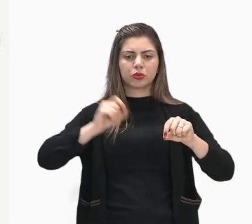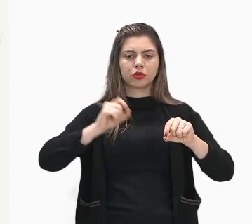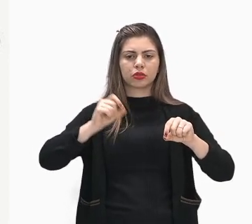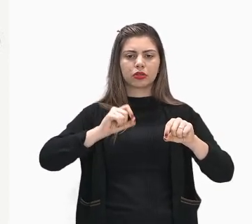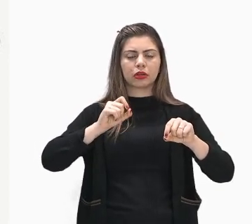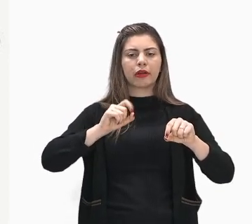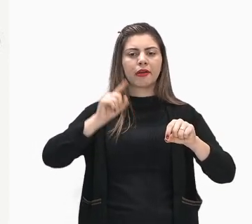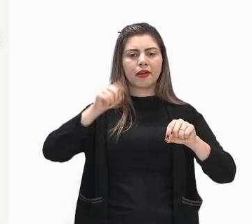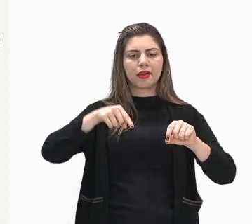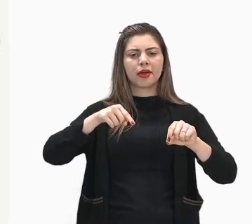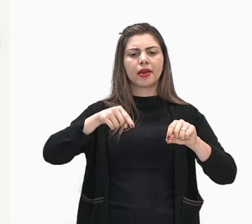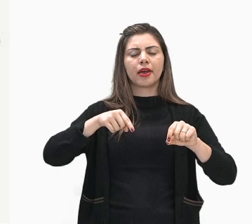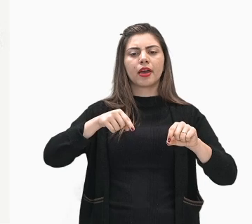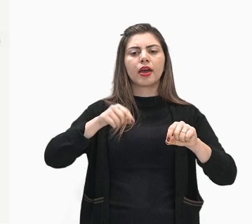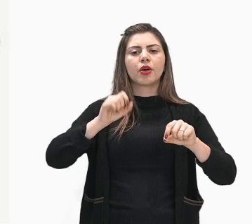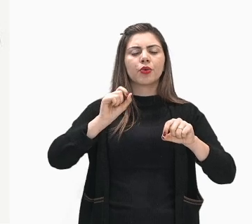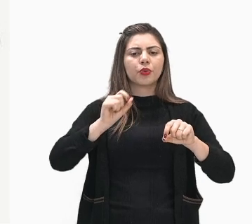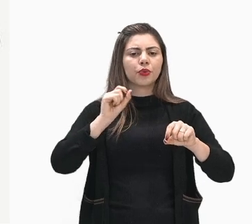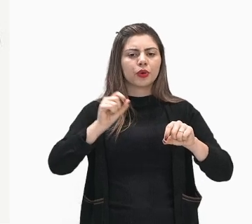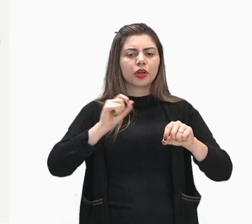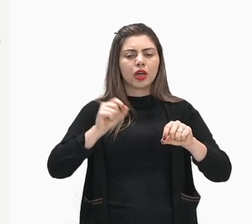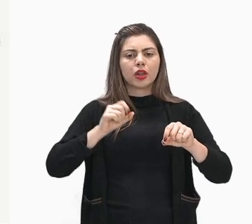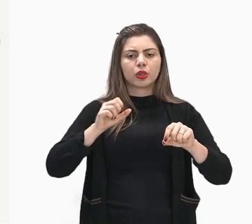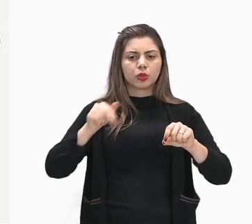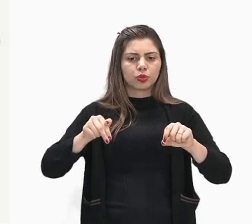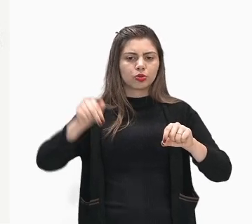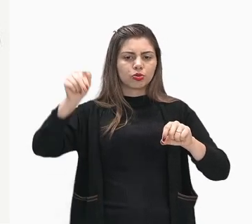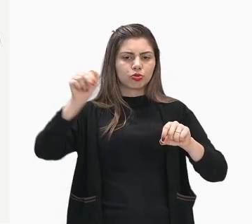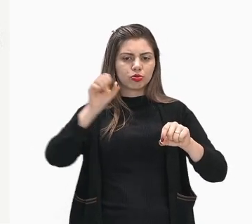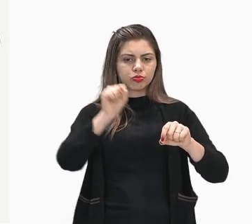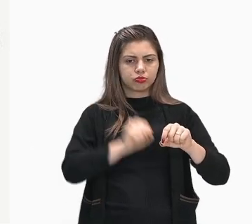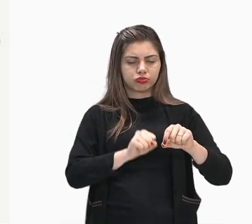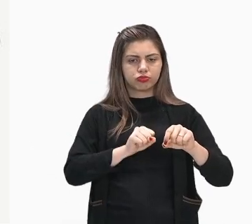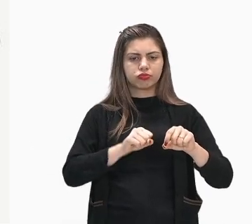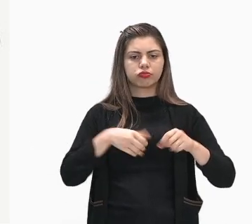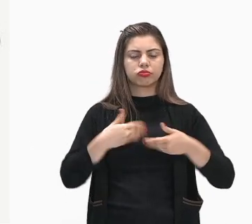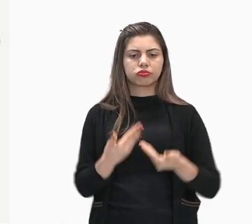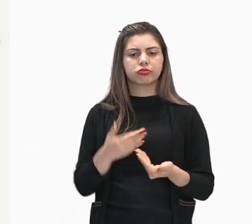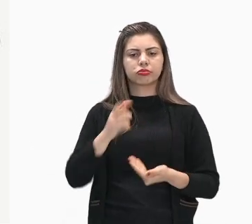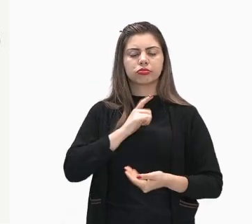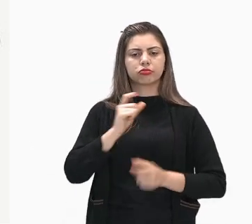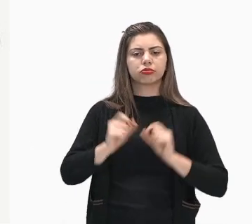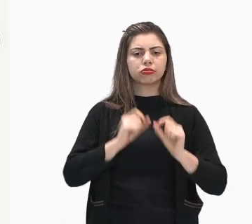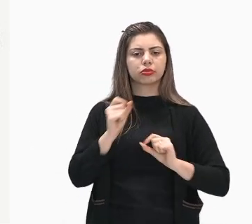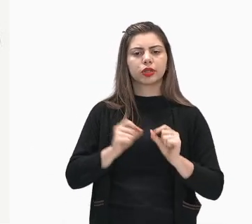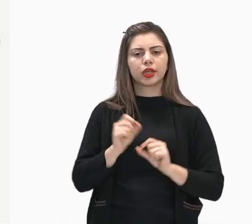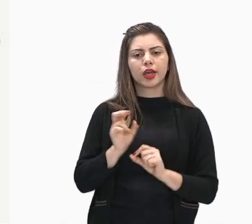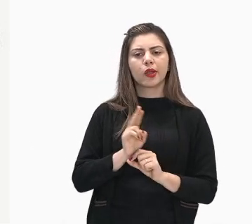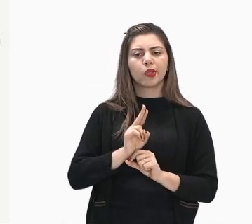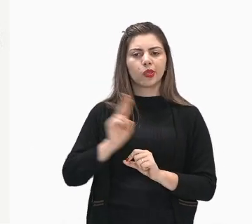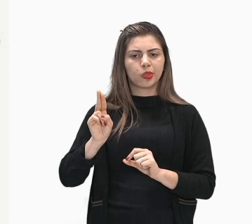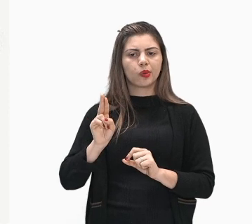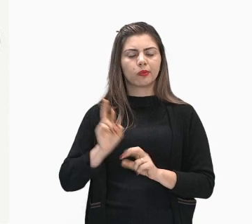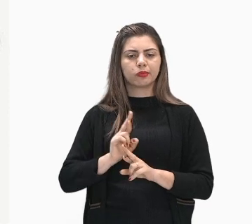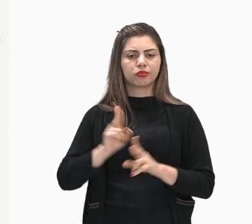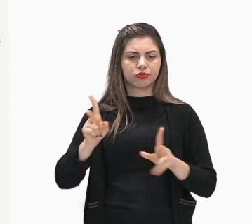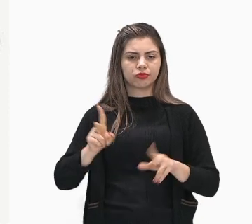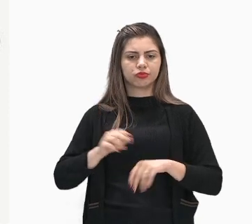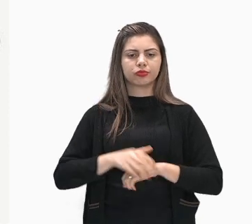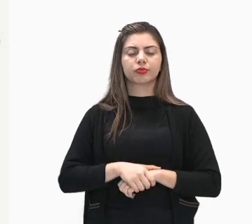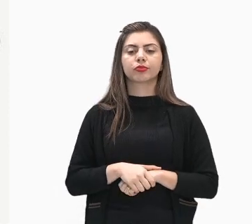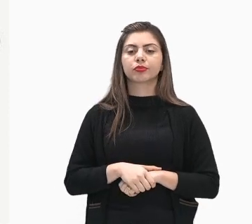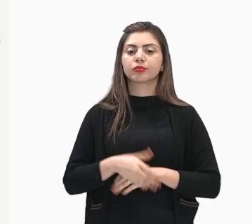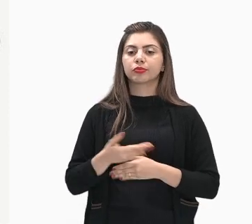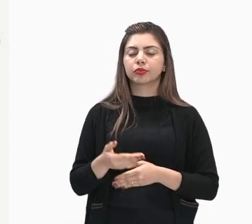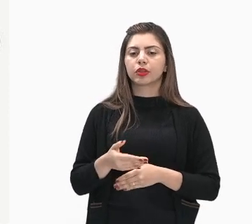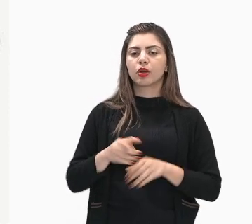se alinhem com os polos norte e sul geográficos, recebendo nomenclatura equivalente. Assim, o polo